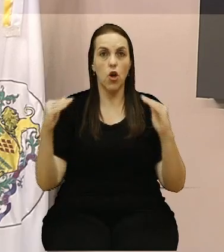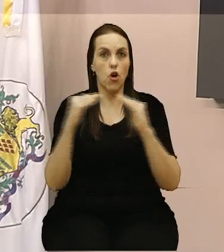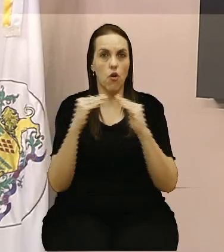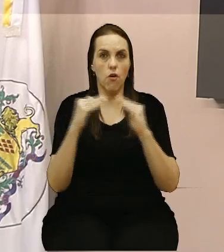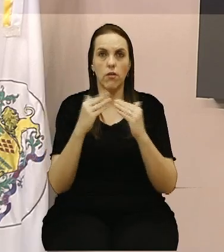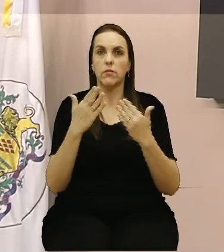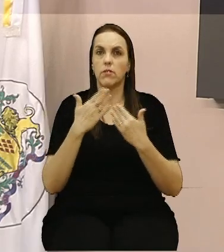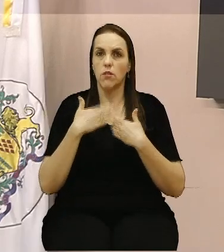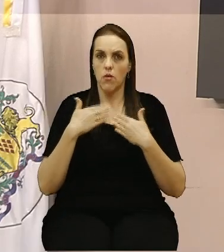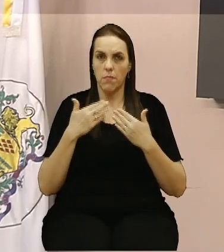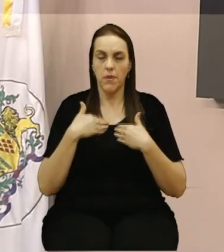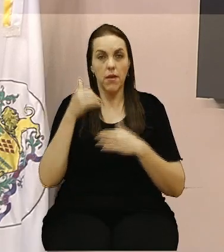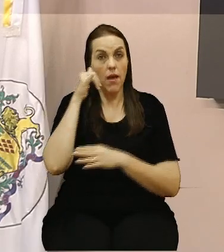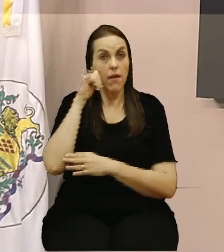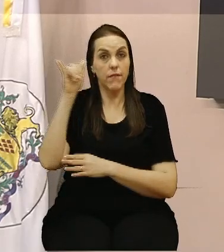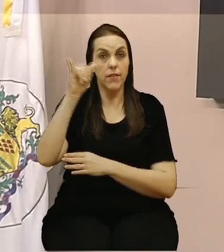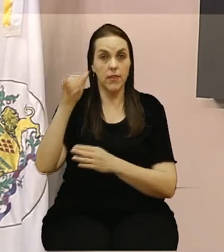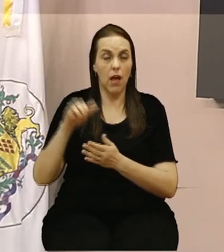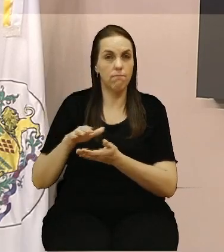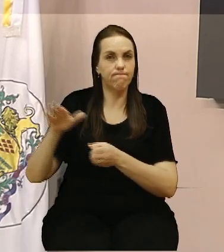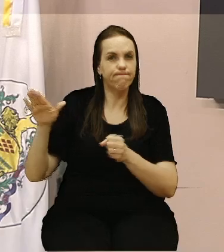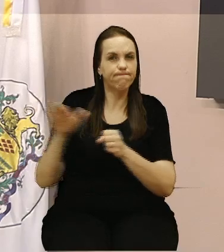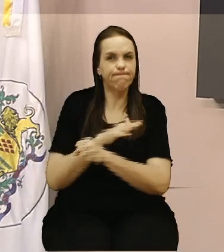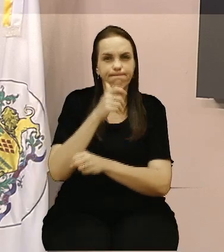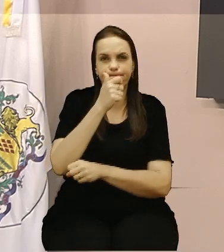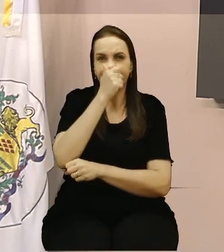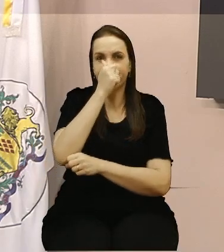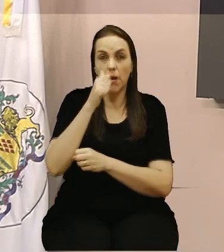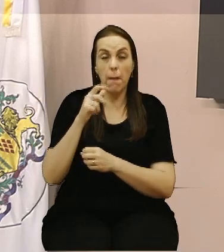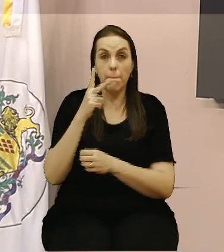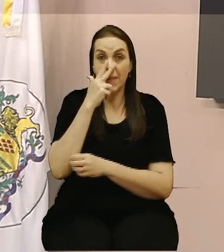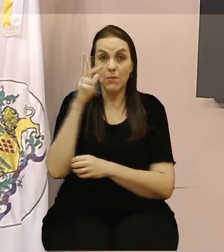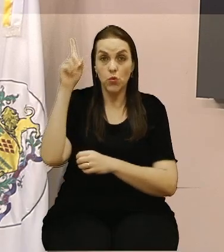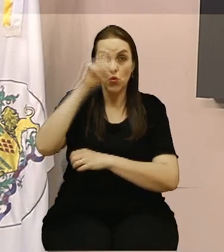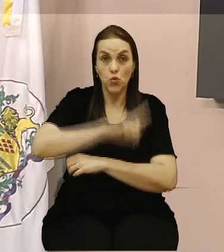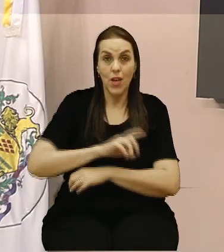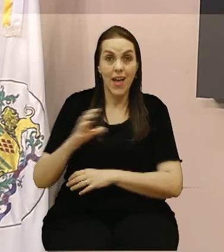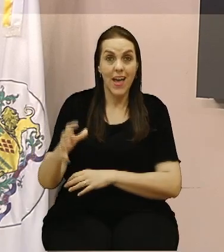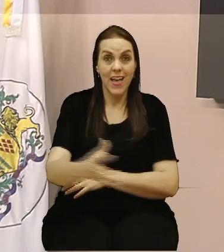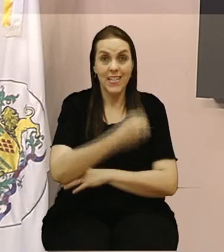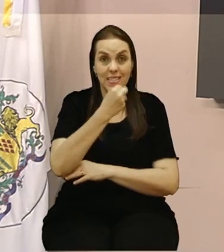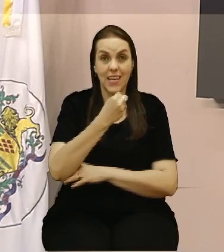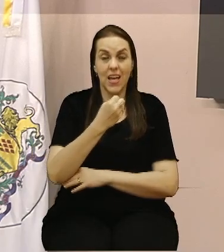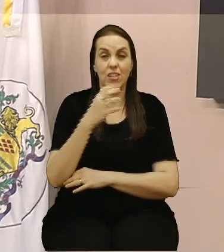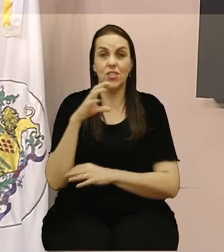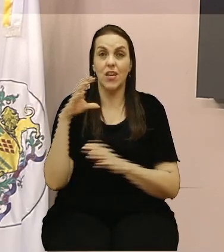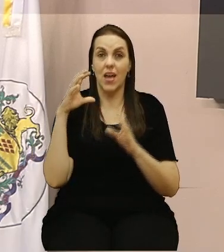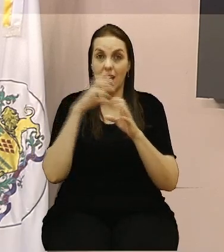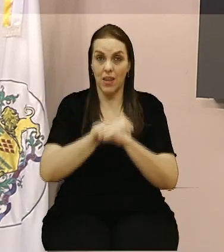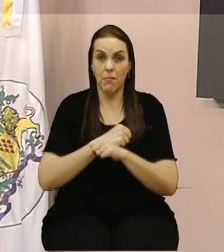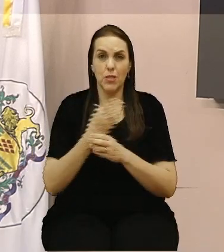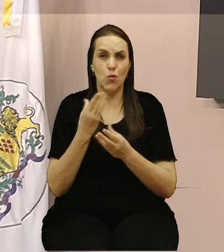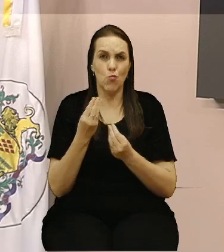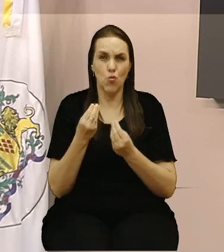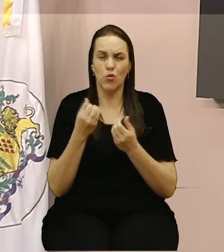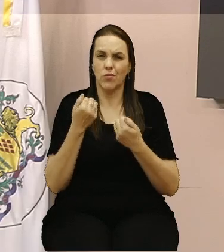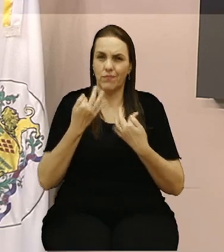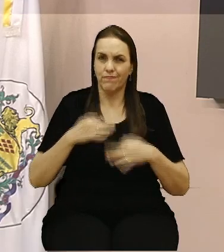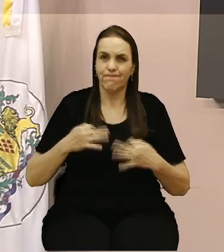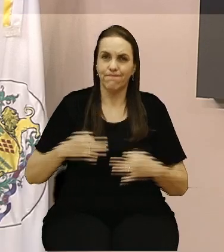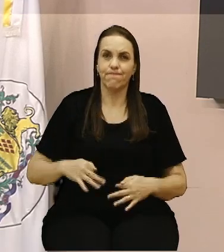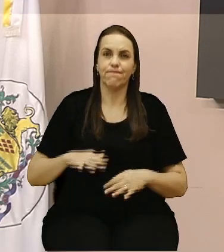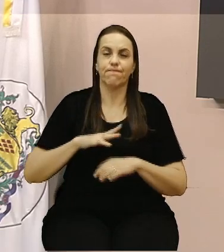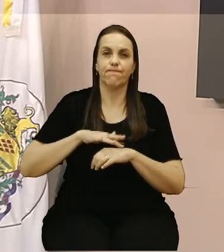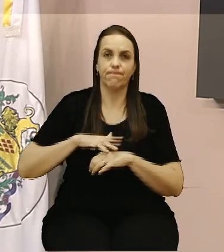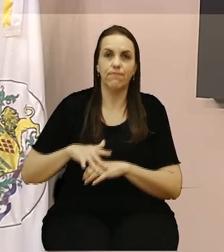para evitar a superlotação. Nesse mesmo dia, resgatamos 4 animais muito debilitados que foram encaminhados à UFS para o